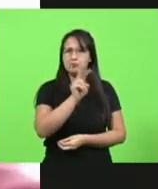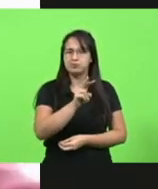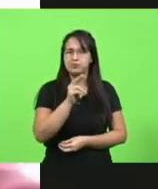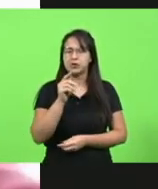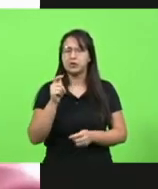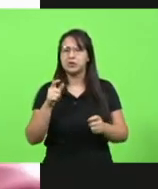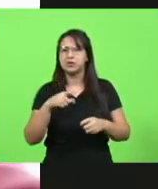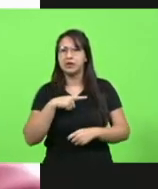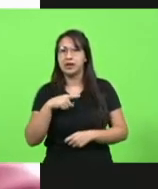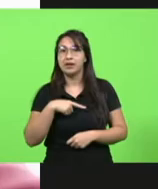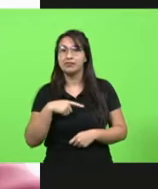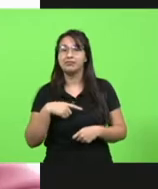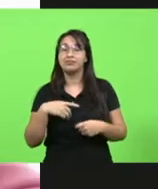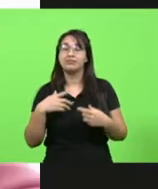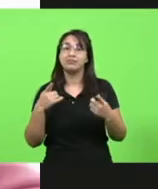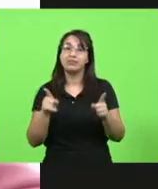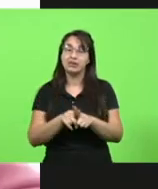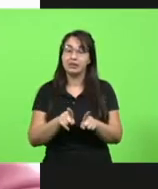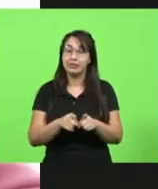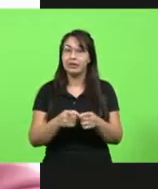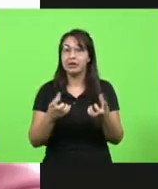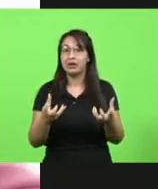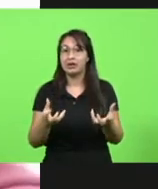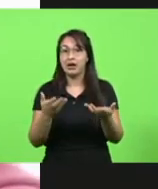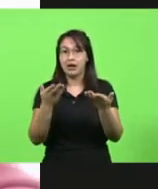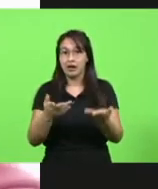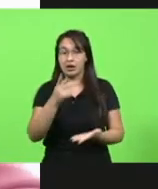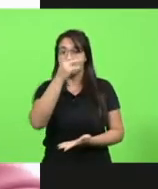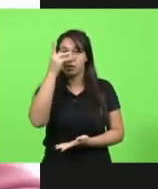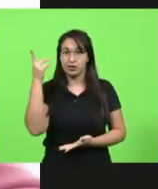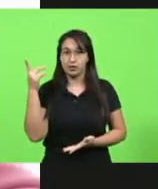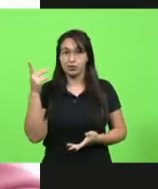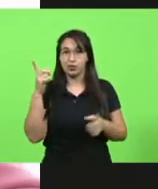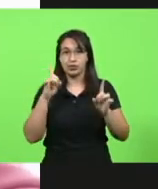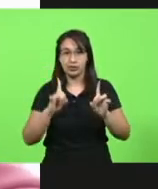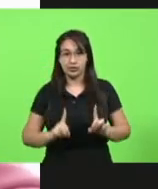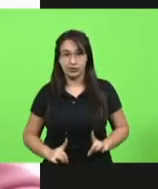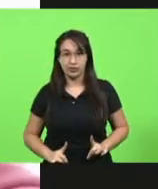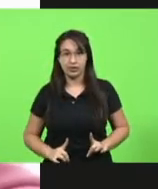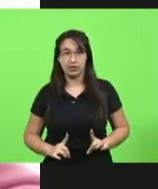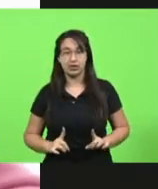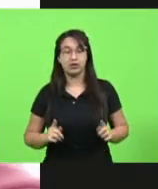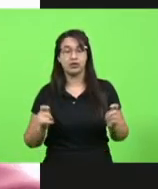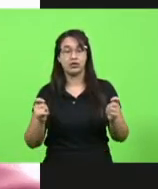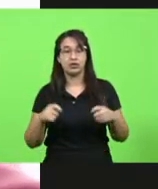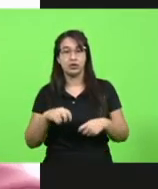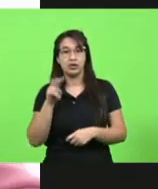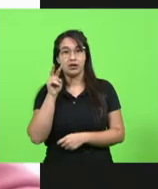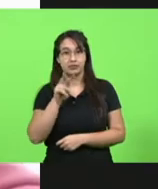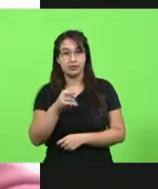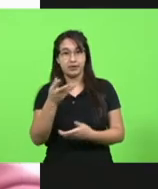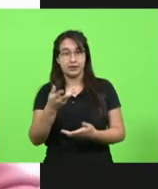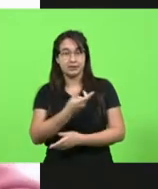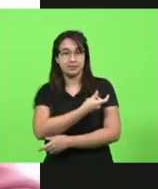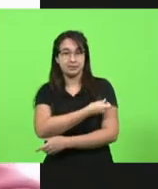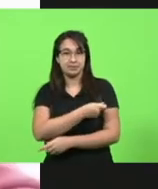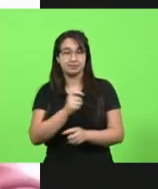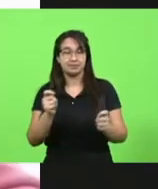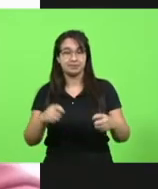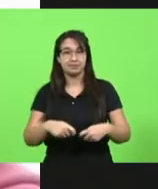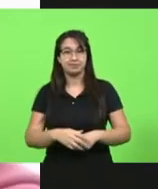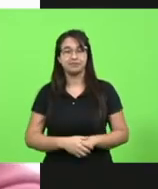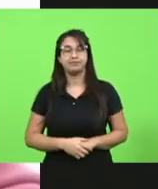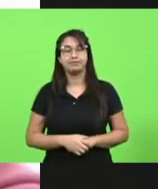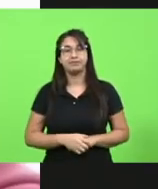que a vacinação para as pessoas com deficiência também fossem abordadas. Então, nós agradecemos e contamos com a